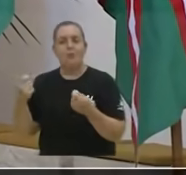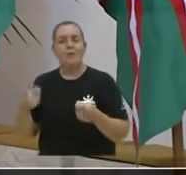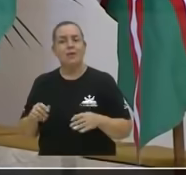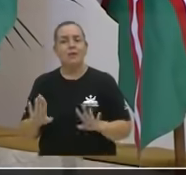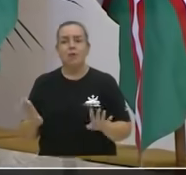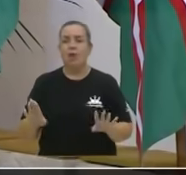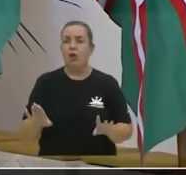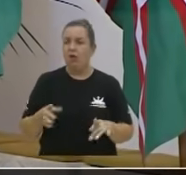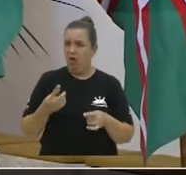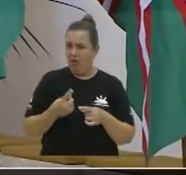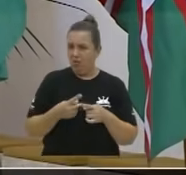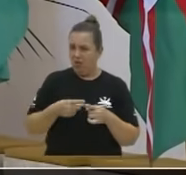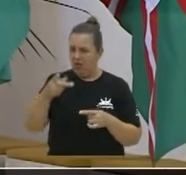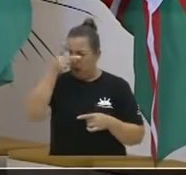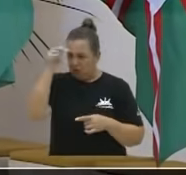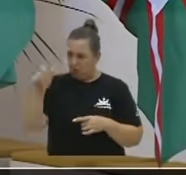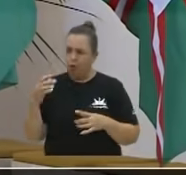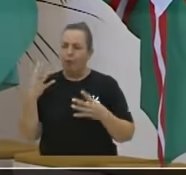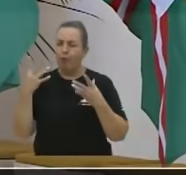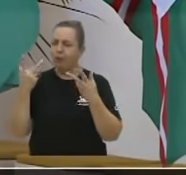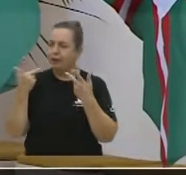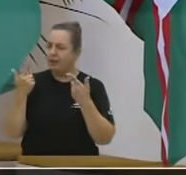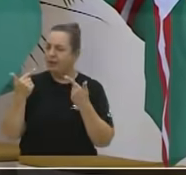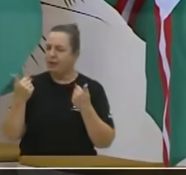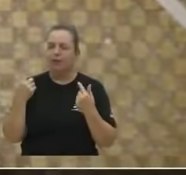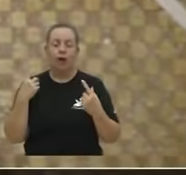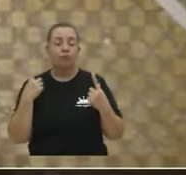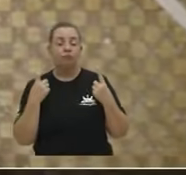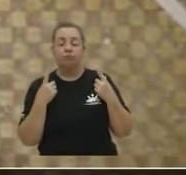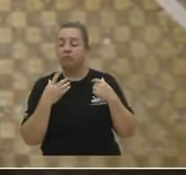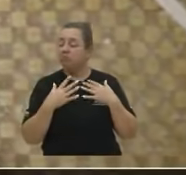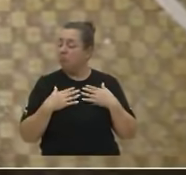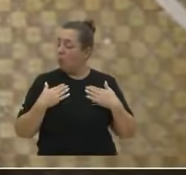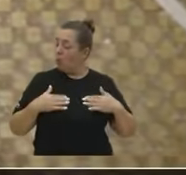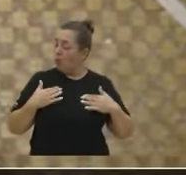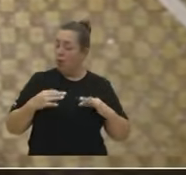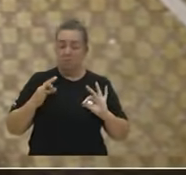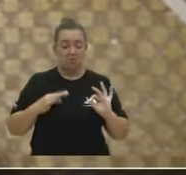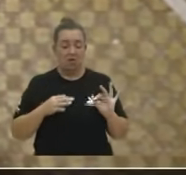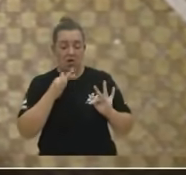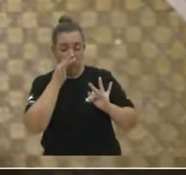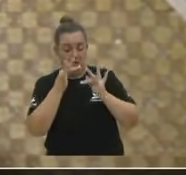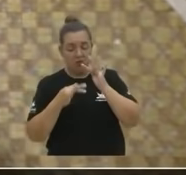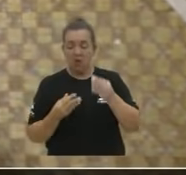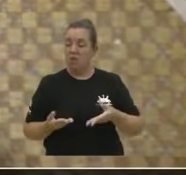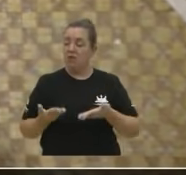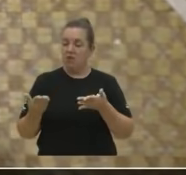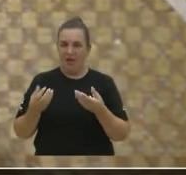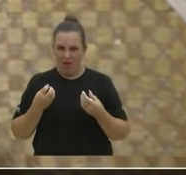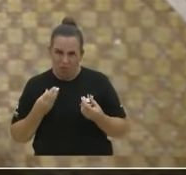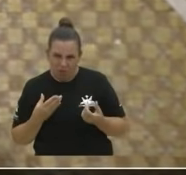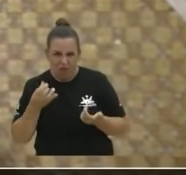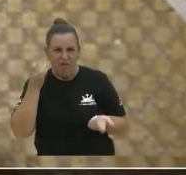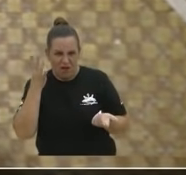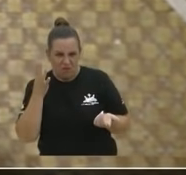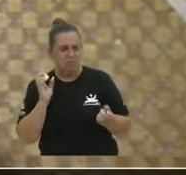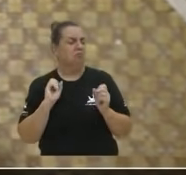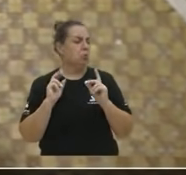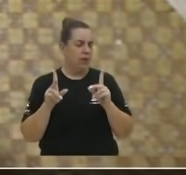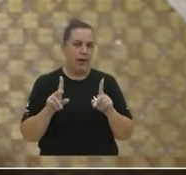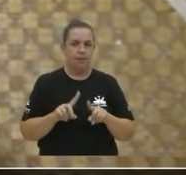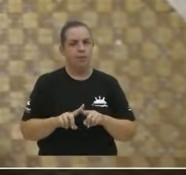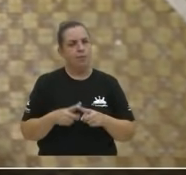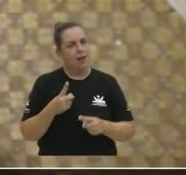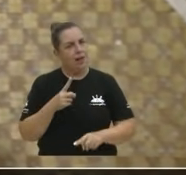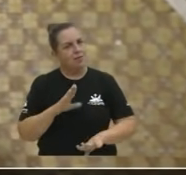bonitinha, perfeita, cheia de flores para nos oferecer. Às vezes